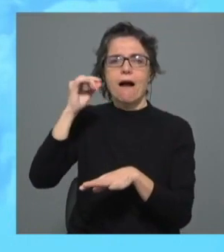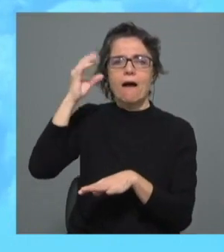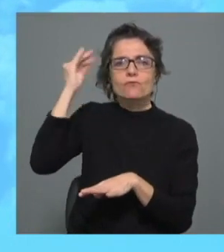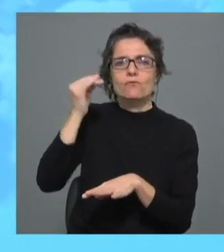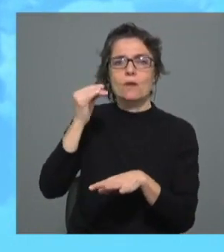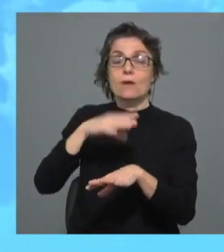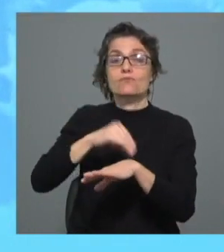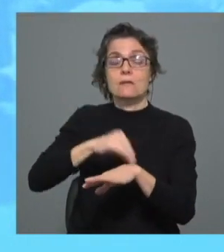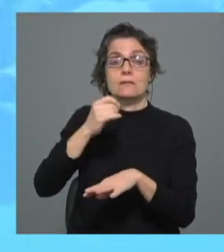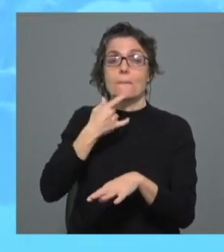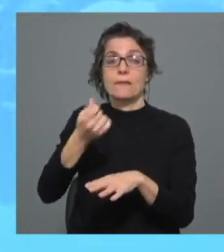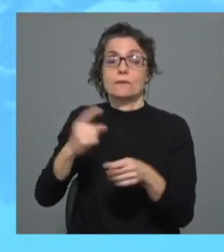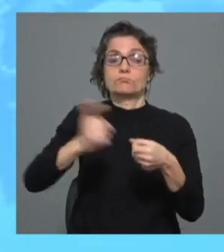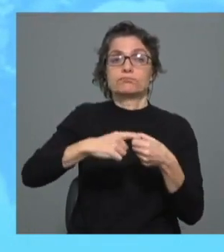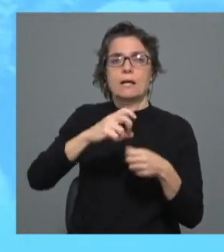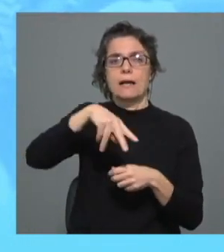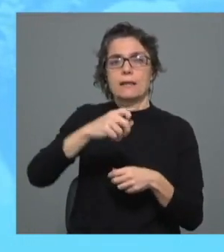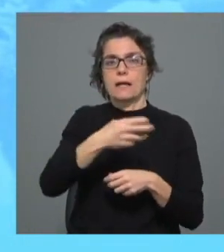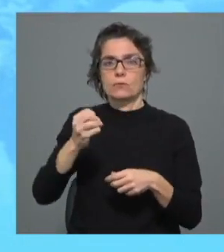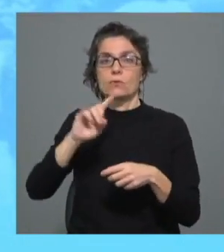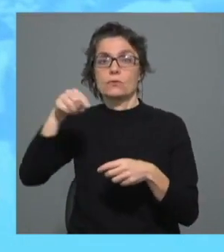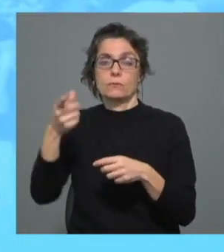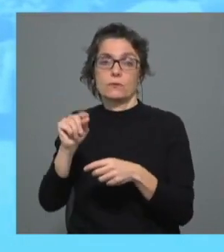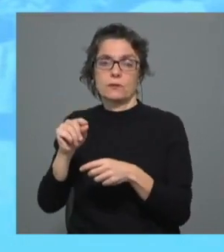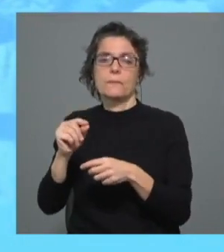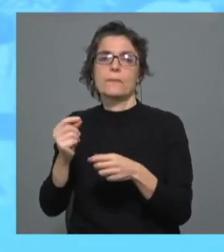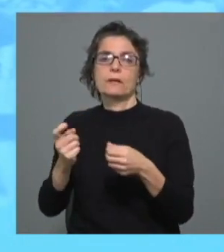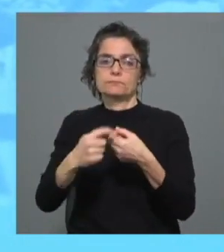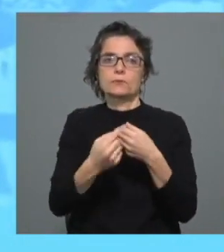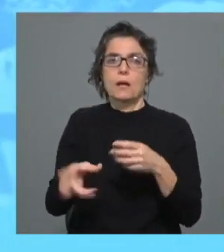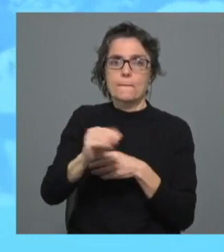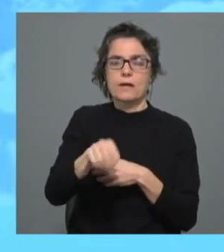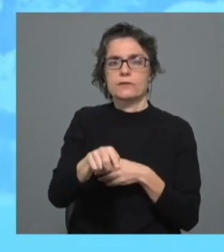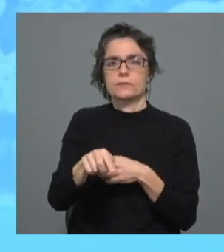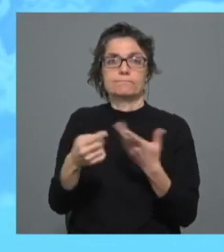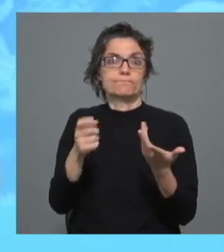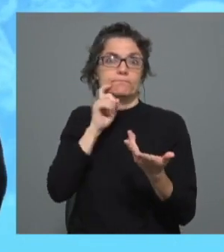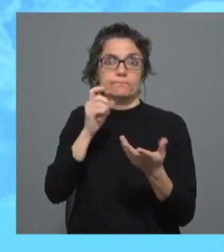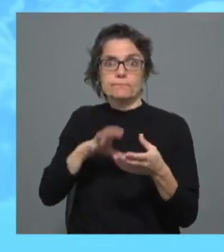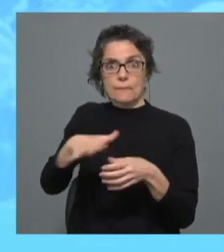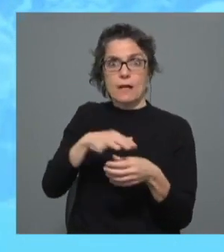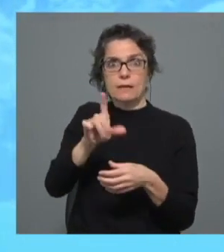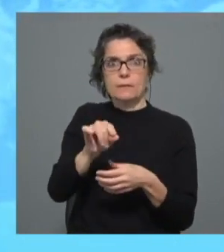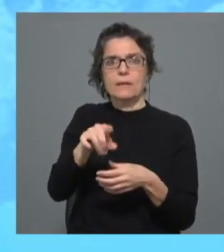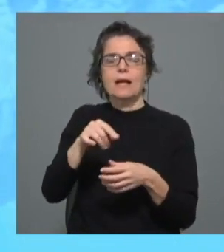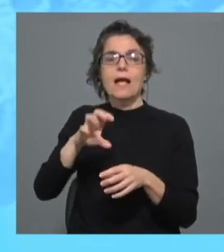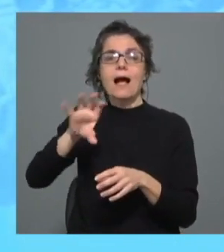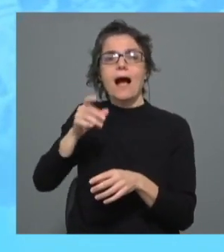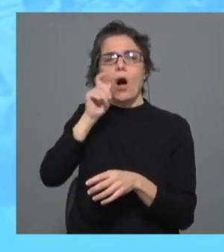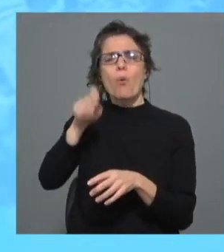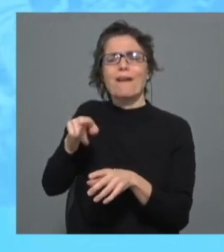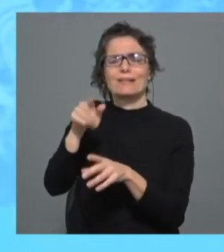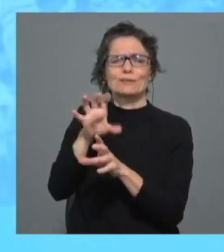política comum de segurança e defesa da União Europeia, pediu para ingressar na política comum de segurança e defesa, a Ucrânia, que era um país que não se